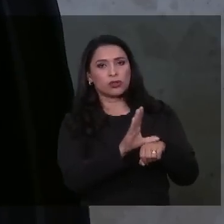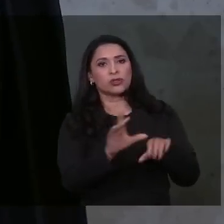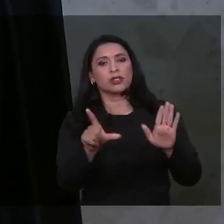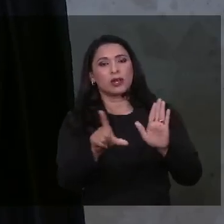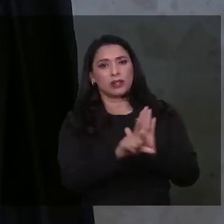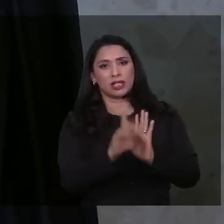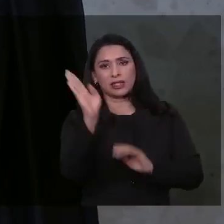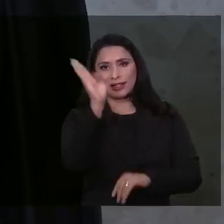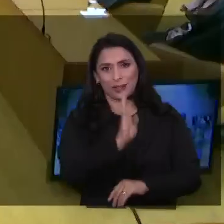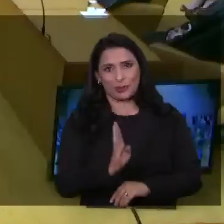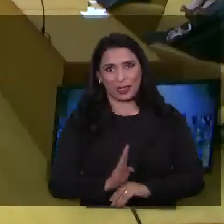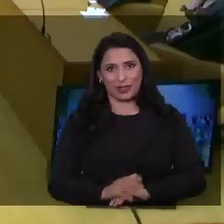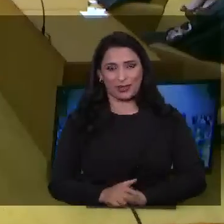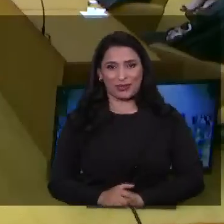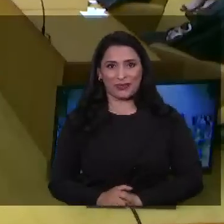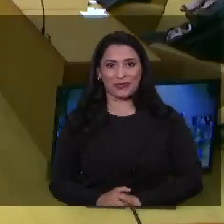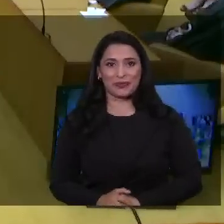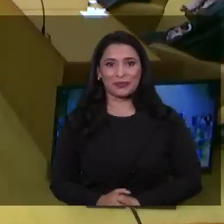da República.